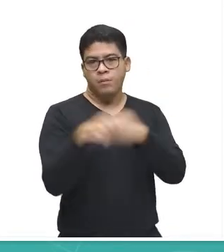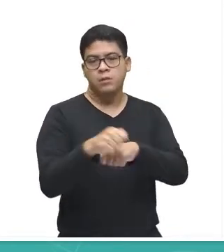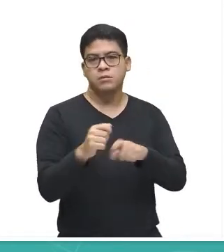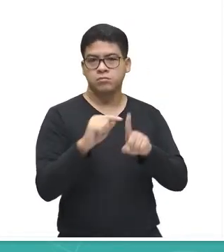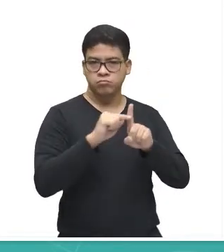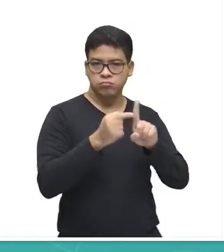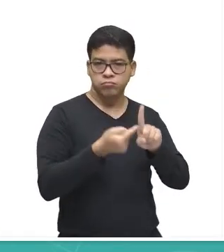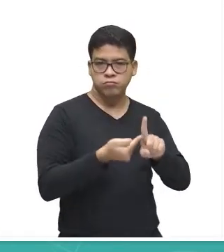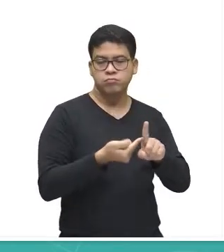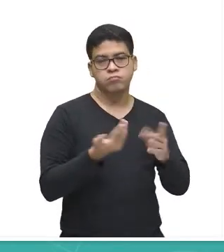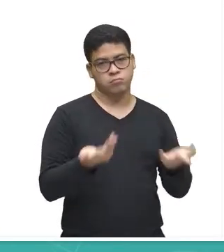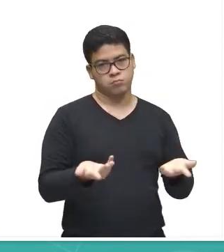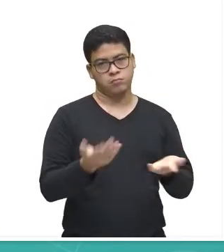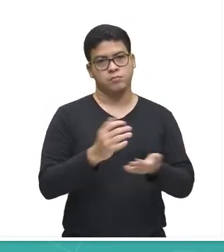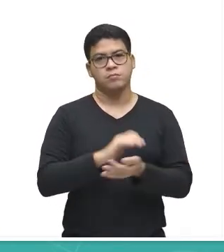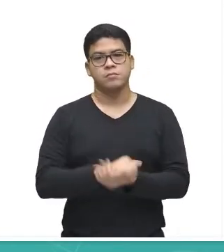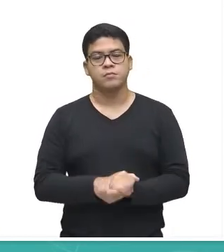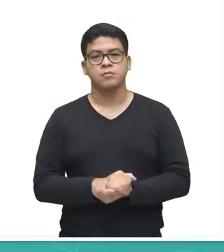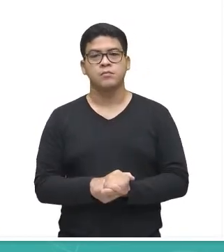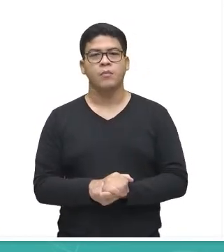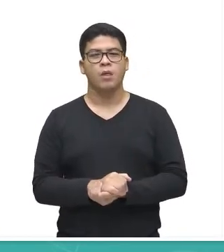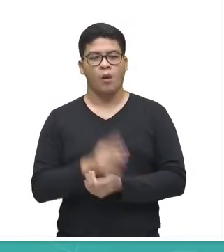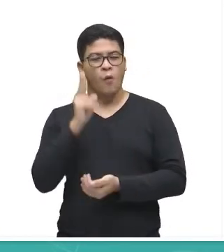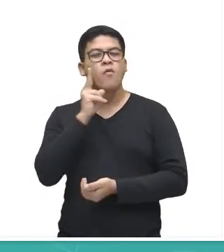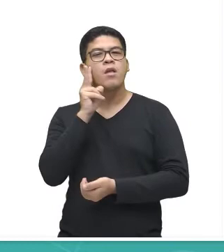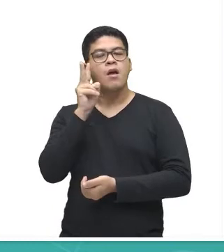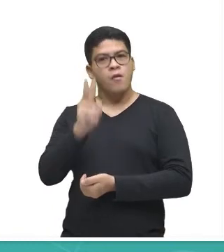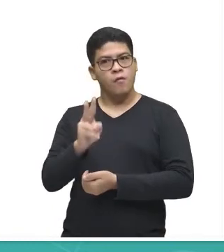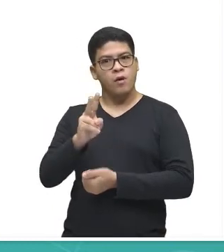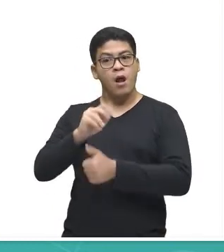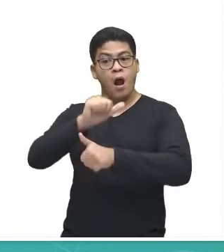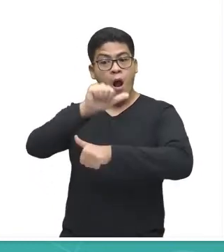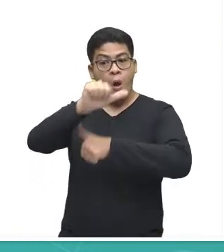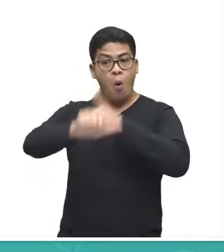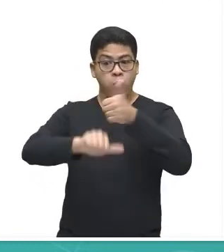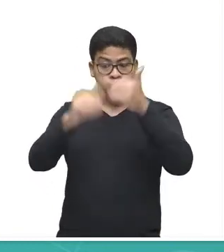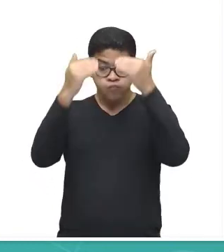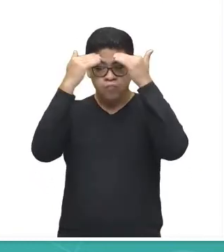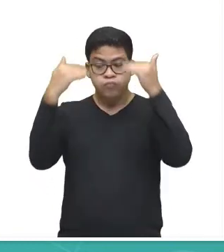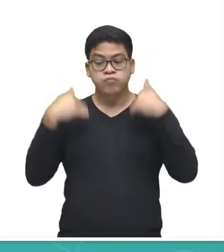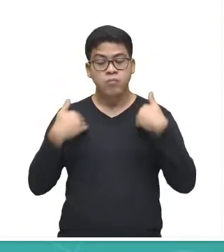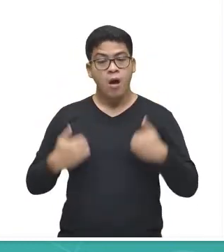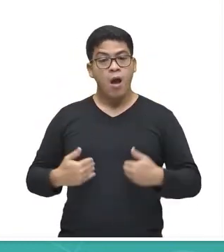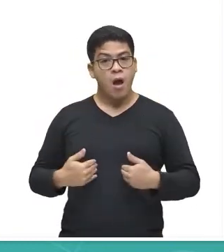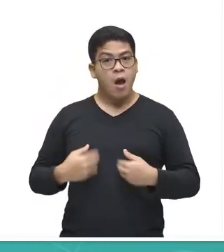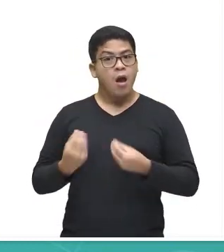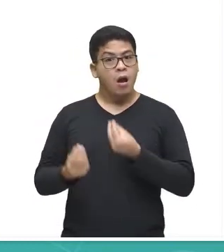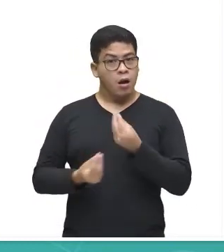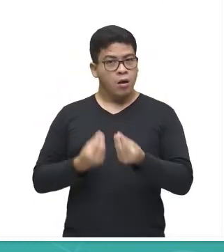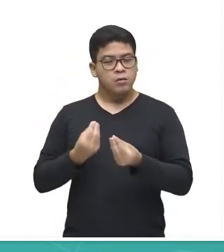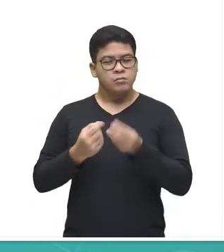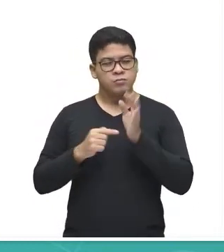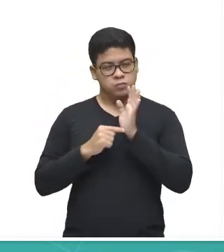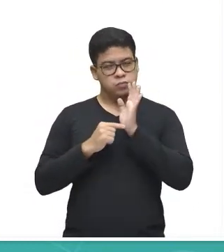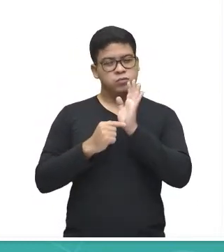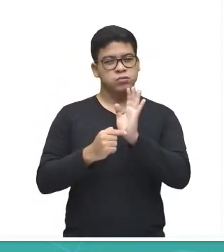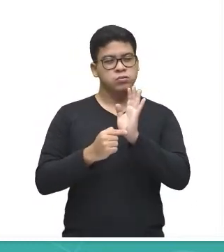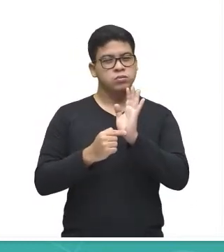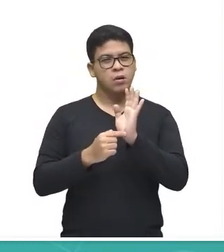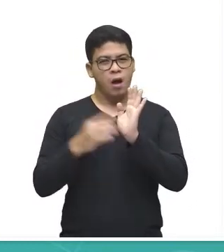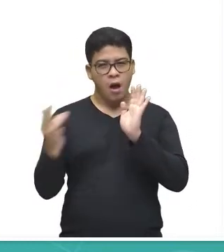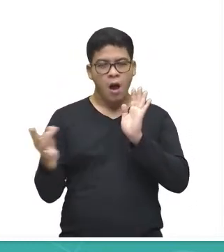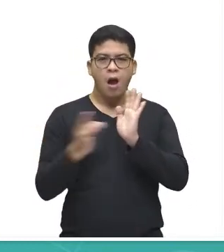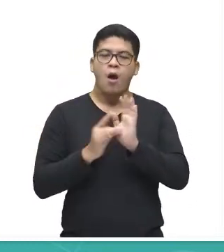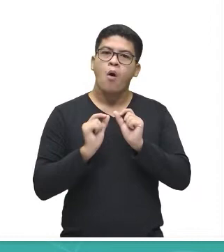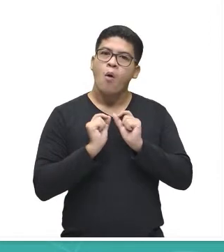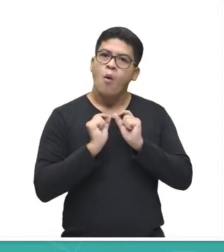Então, vocês viram aí as mudanças físicas, né, que são bem evidentes nesse período,